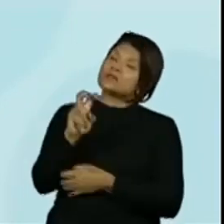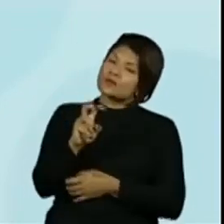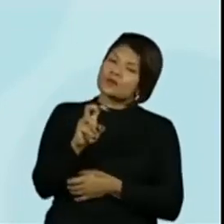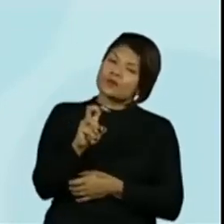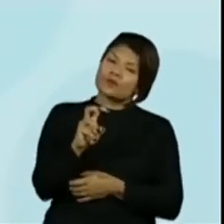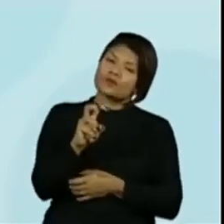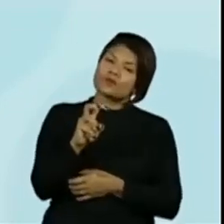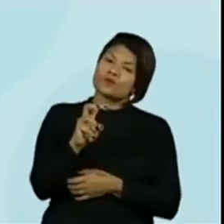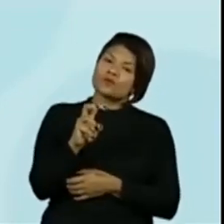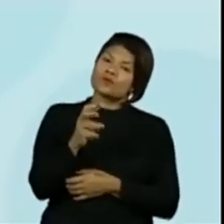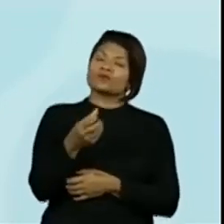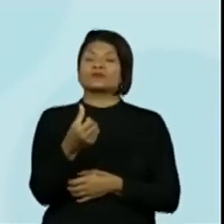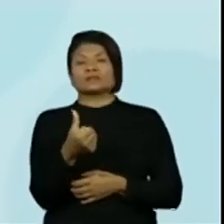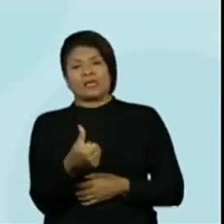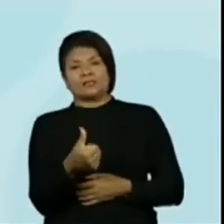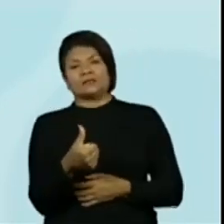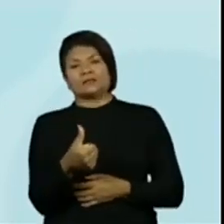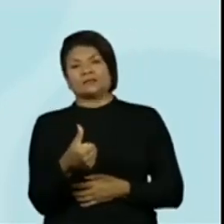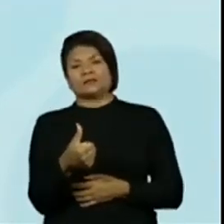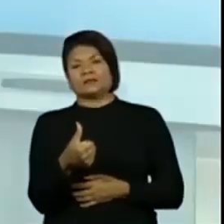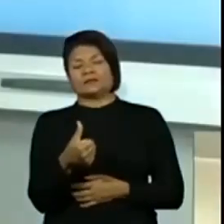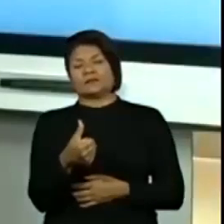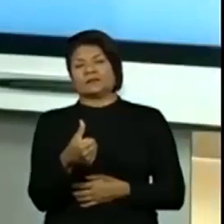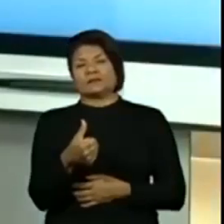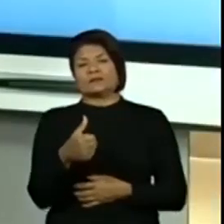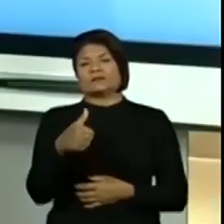5, 6,